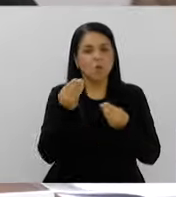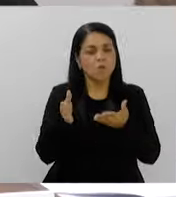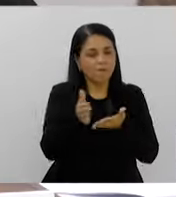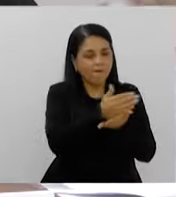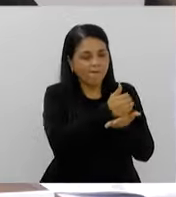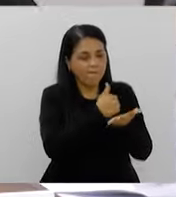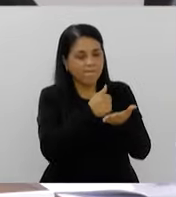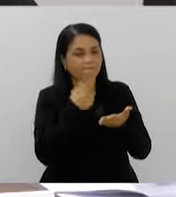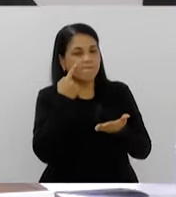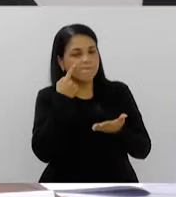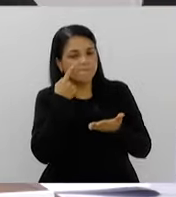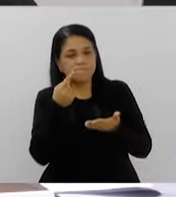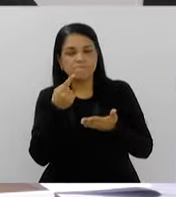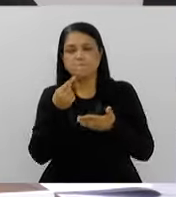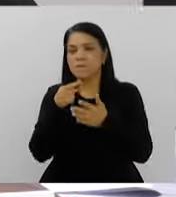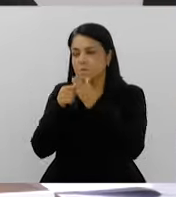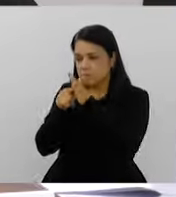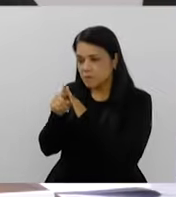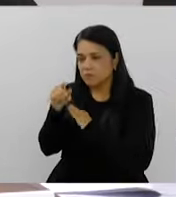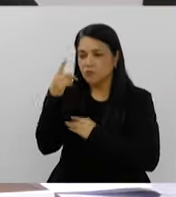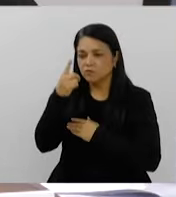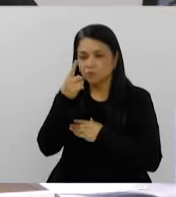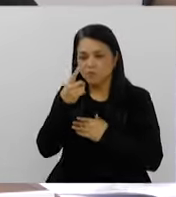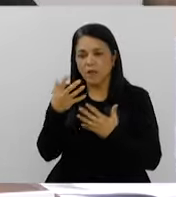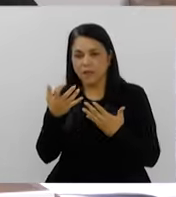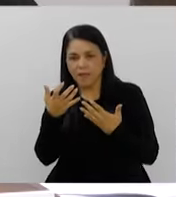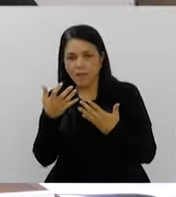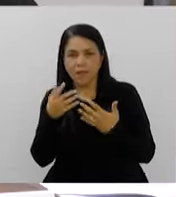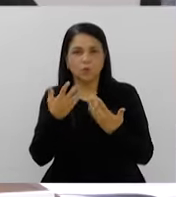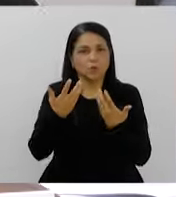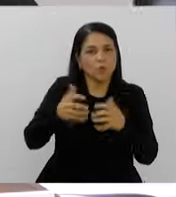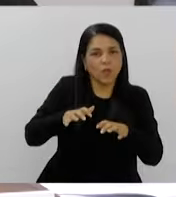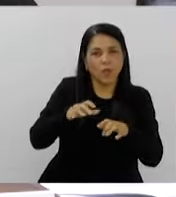muda, consultar os autores, se eles querem, não querem.